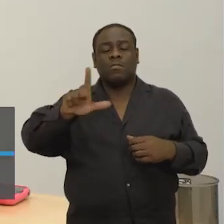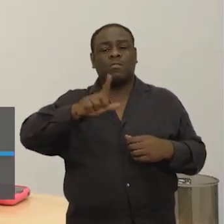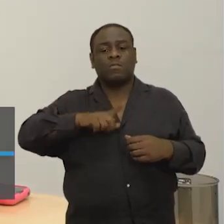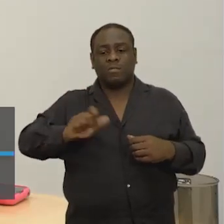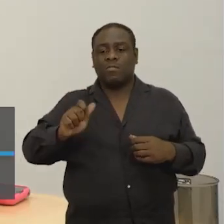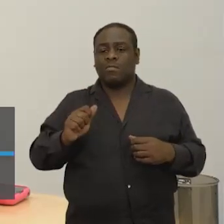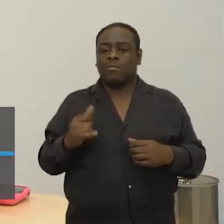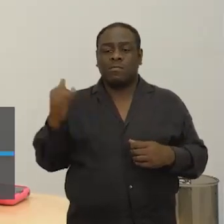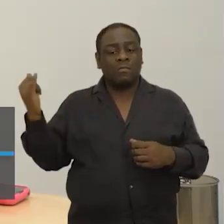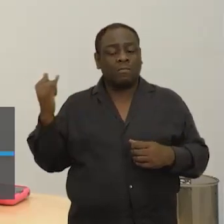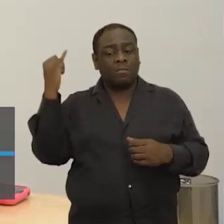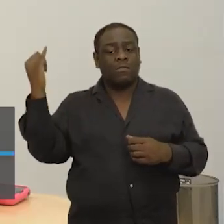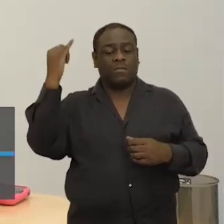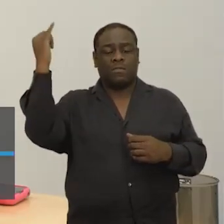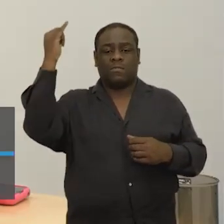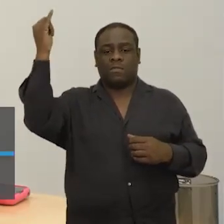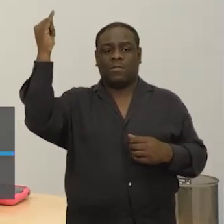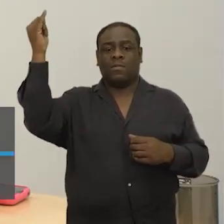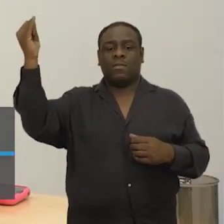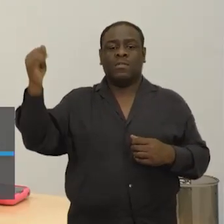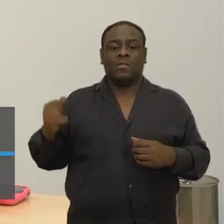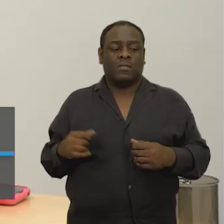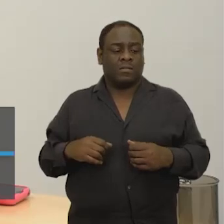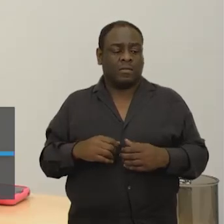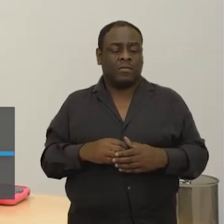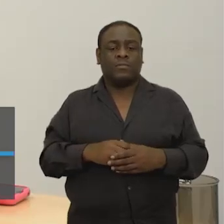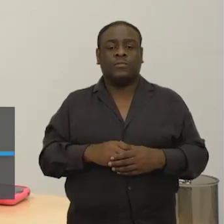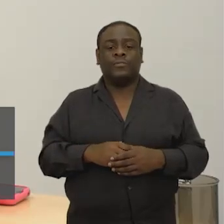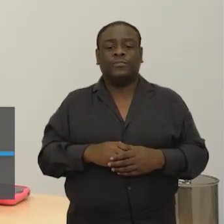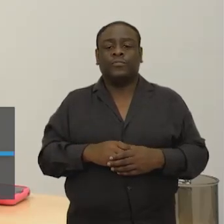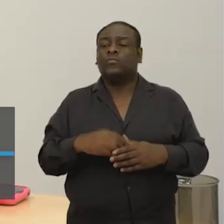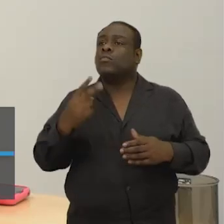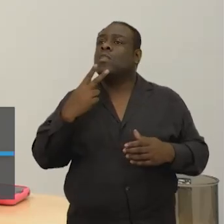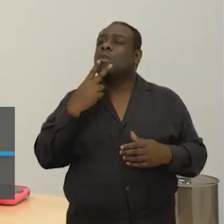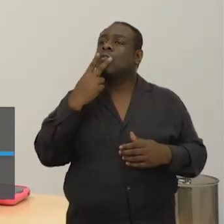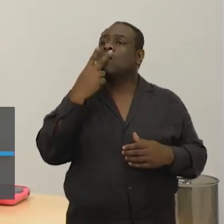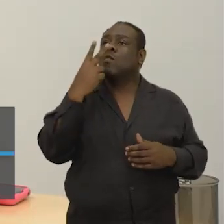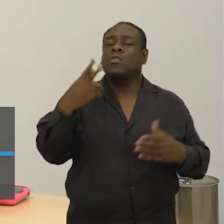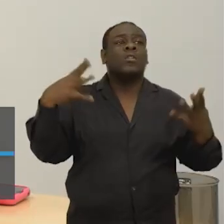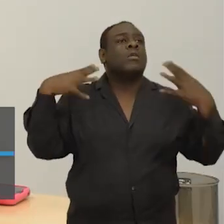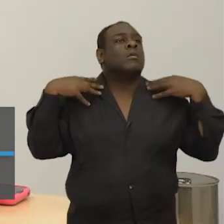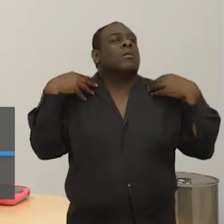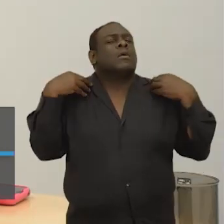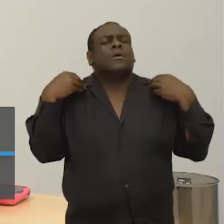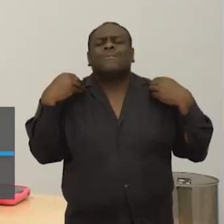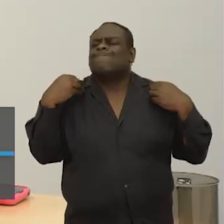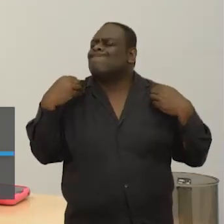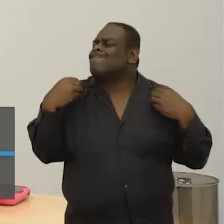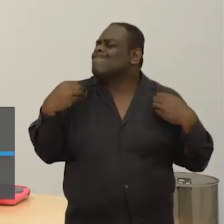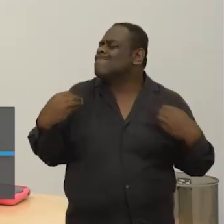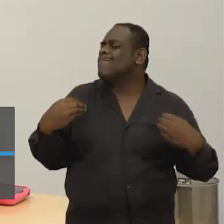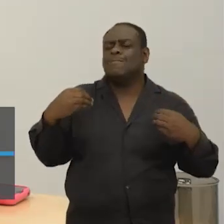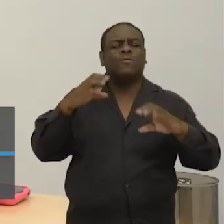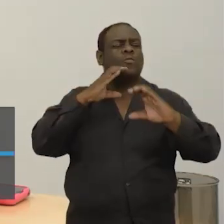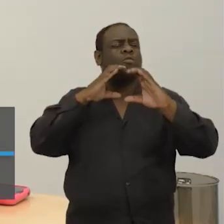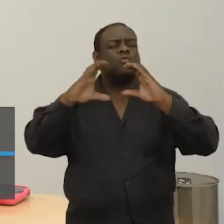Interessante, né? Também tem a questão aveludada que fica para nós também. Olha, uma voz que não cansamos de ouvir. Que não cansamos de